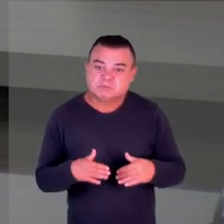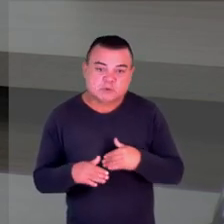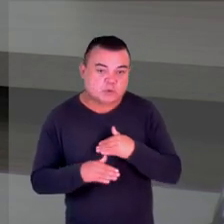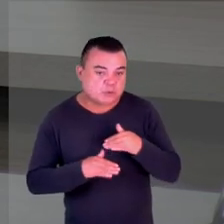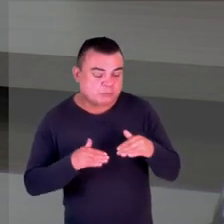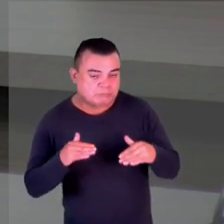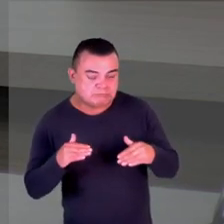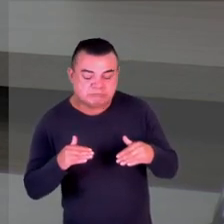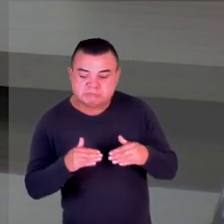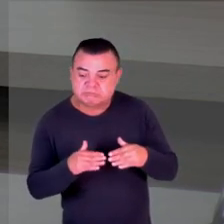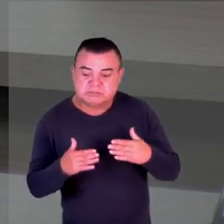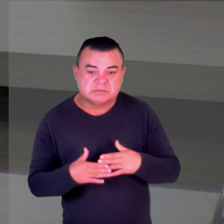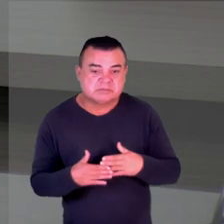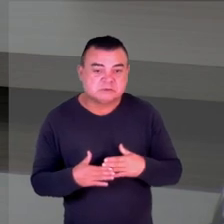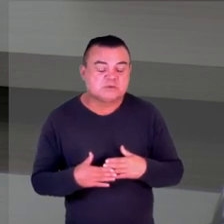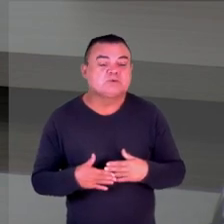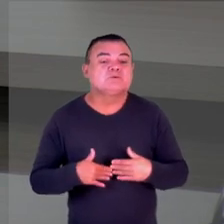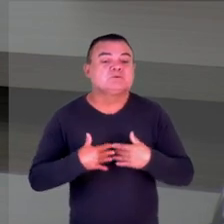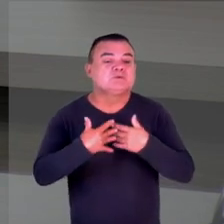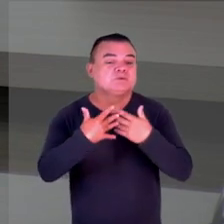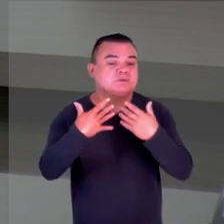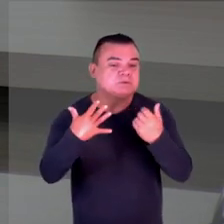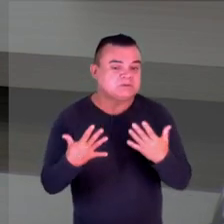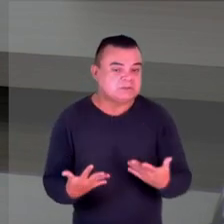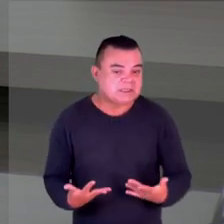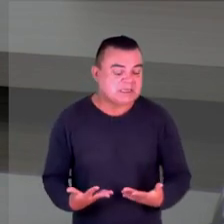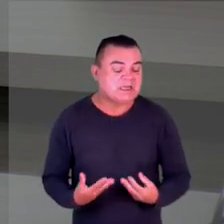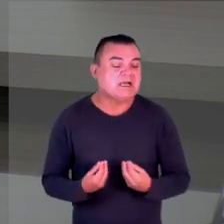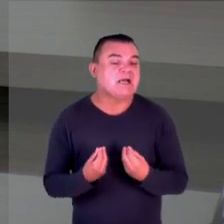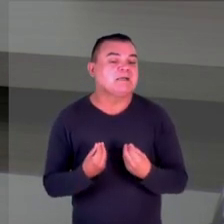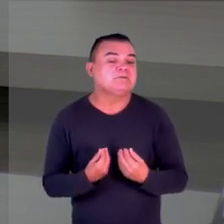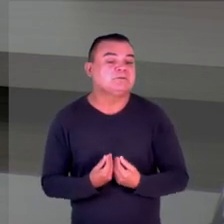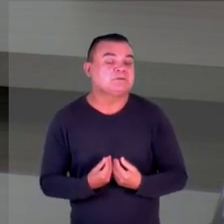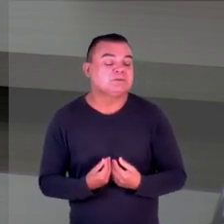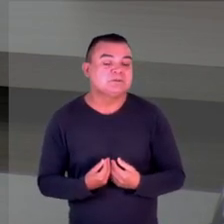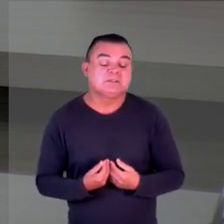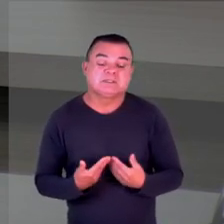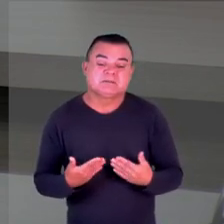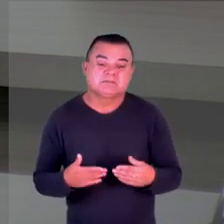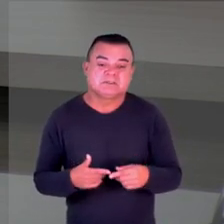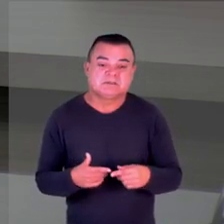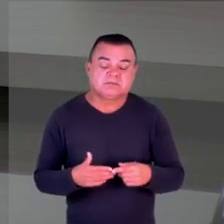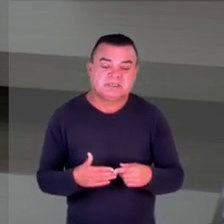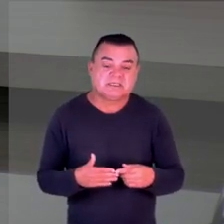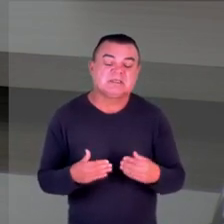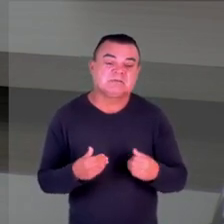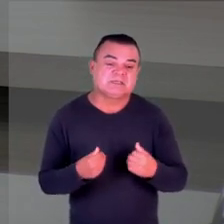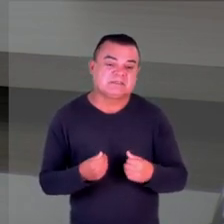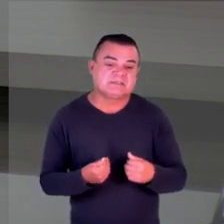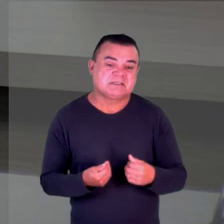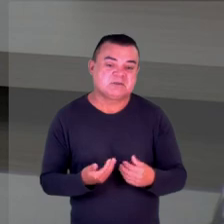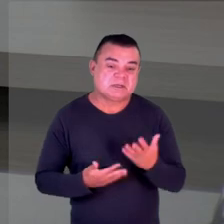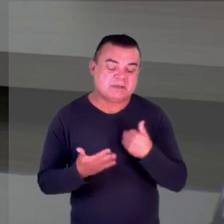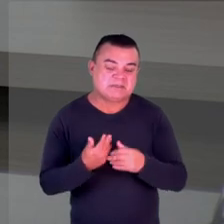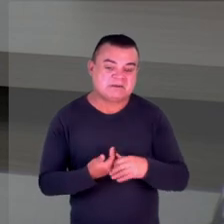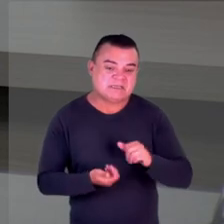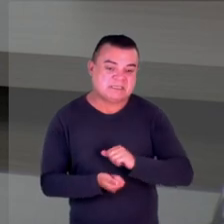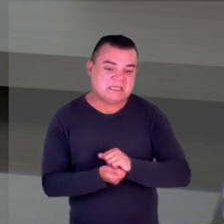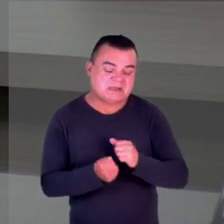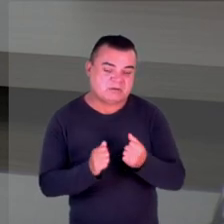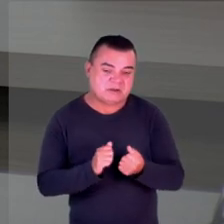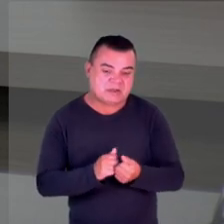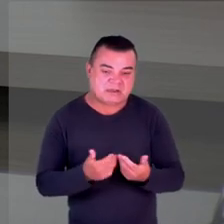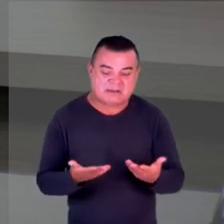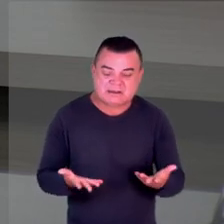alimentação que é adequada né a gente tem que pensar muito nisso E aí eu queria te perguntar se existe alguma algum projeto de lei